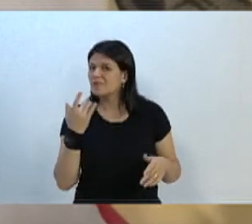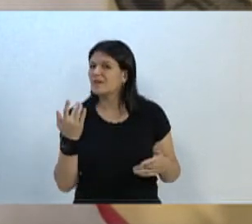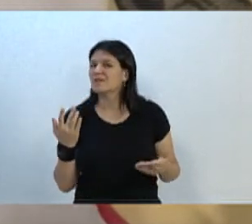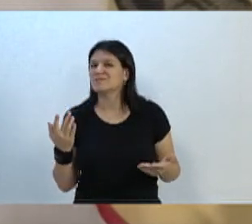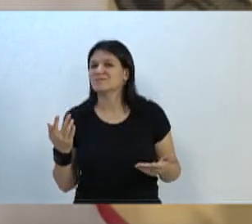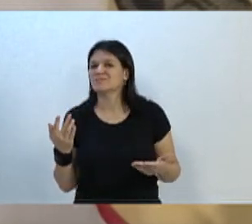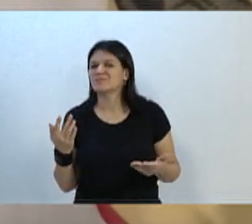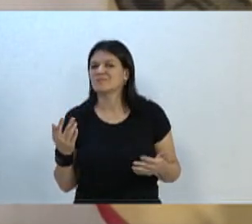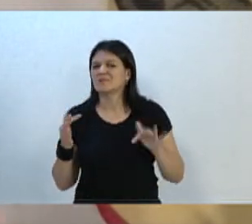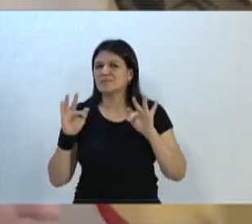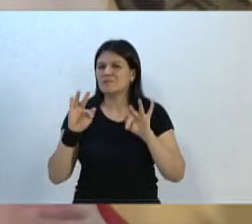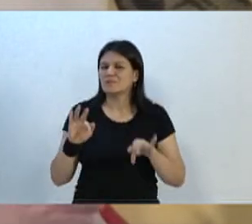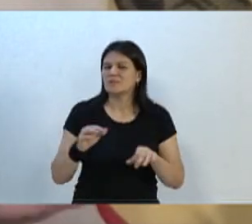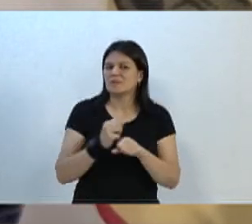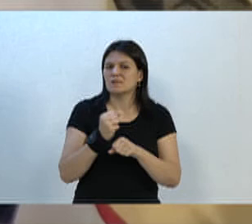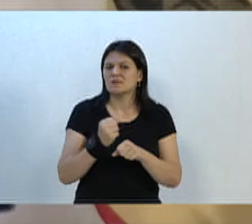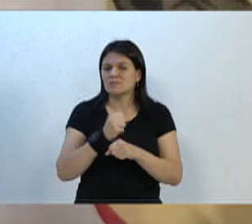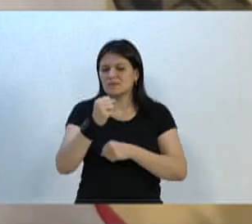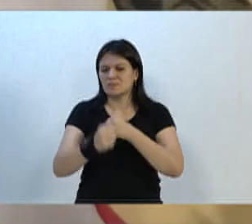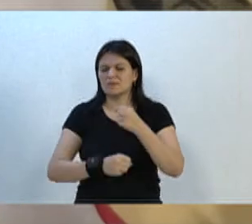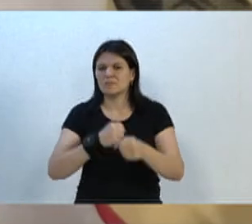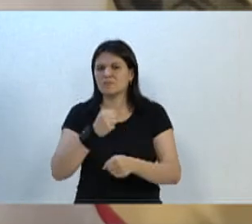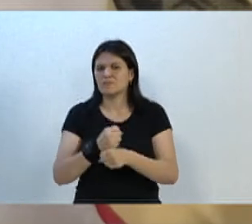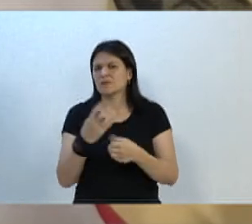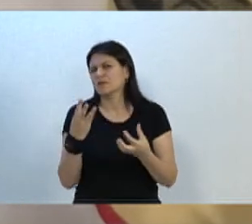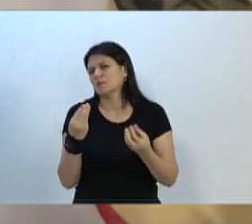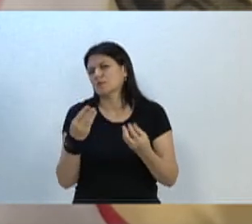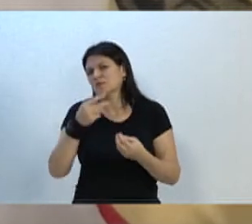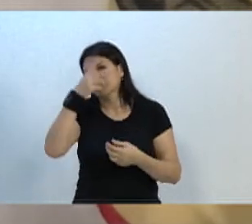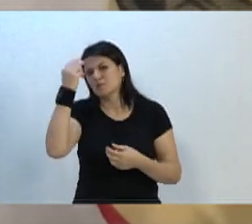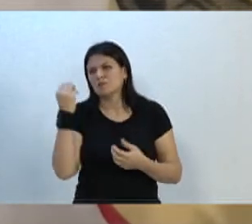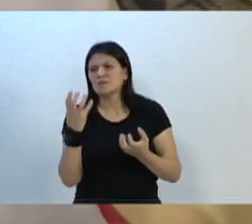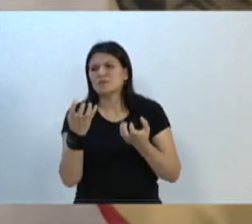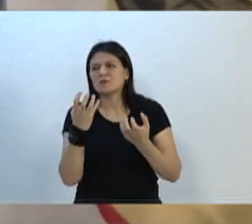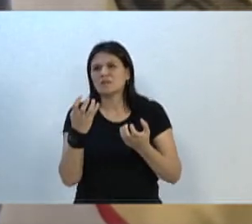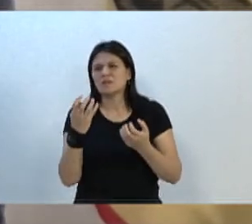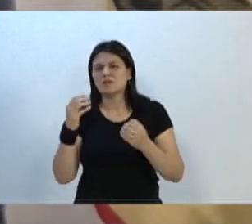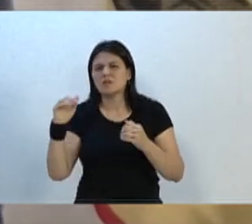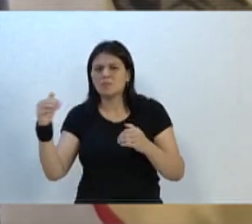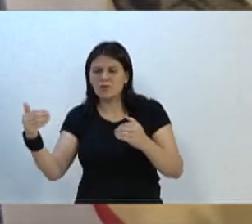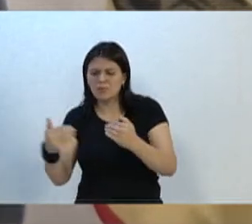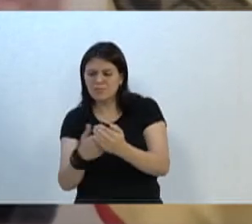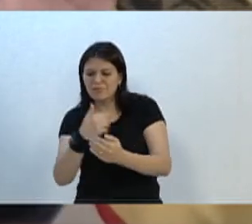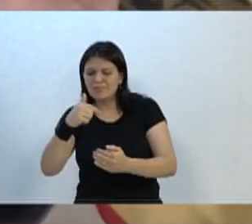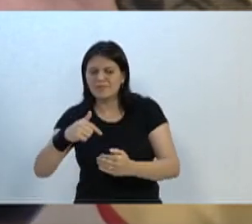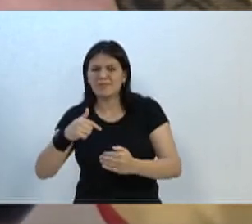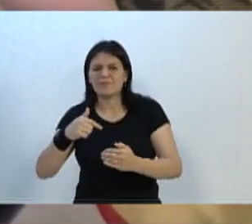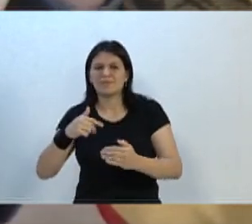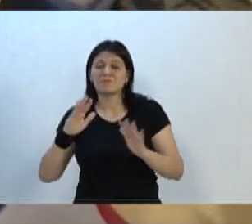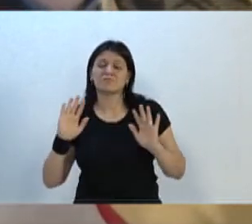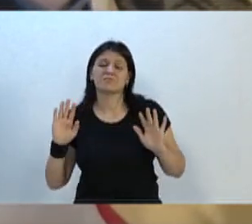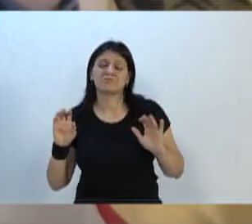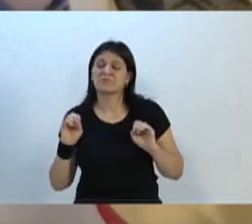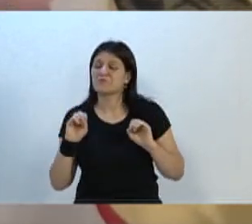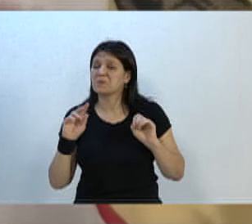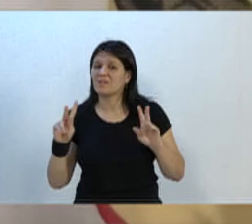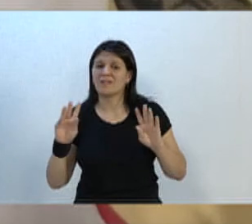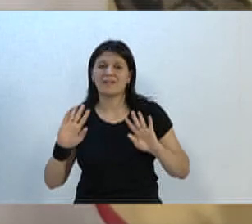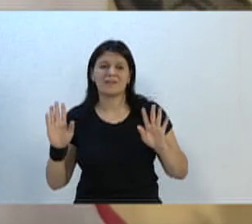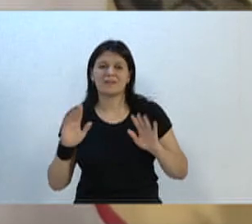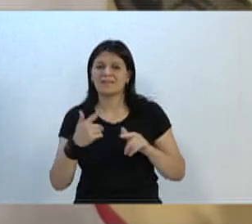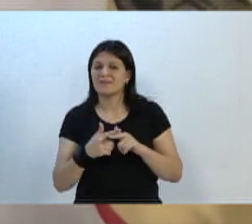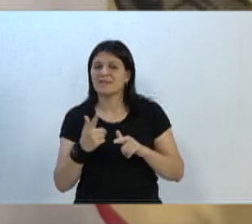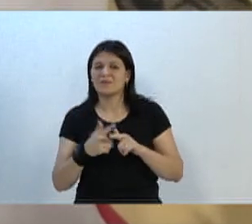final desse ano e ano que vem vai ter um monte de gente querendo passar recado para entrar aqui nesta casa Legislativa Tudo bem não tem problema